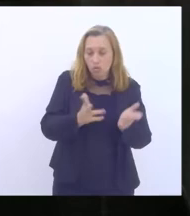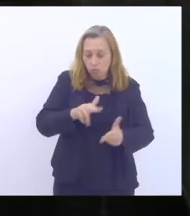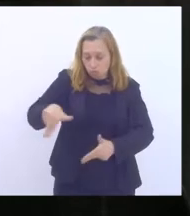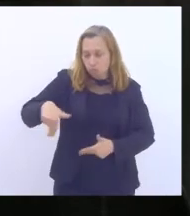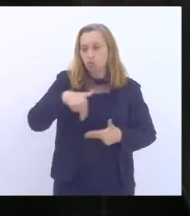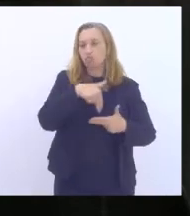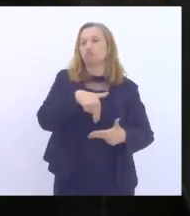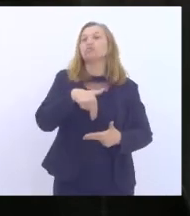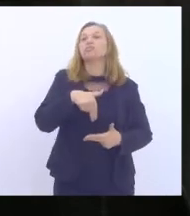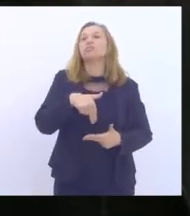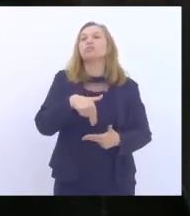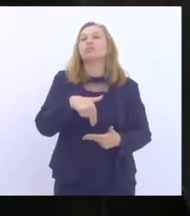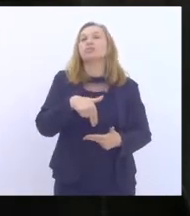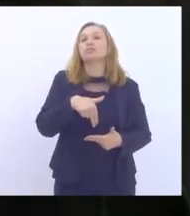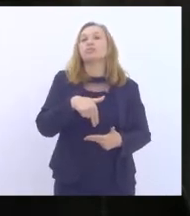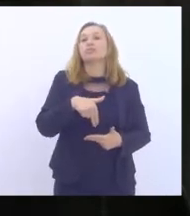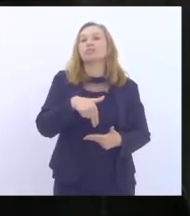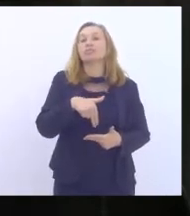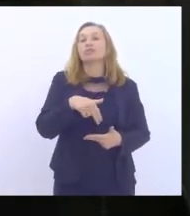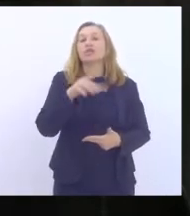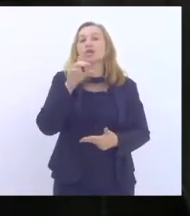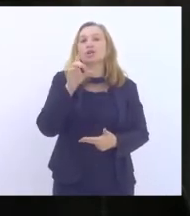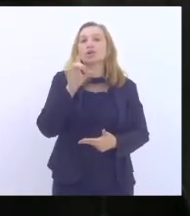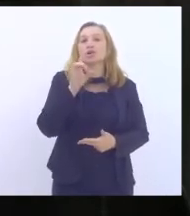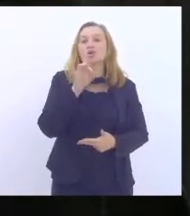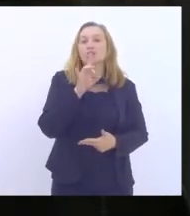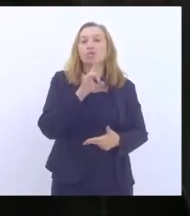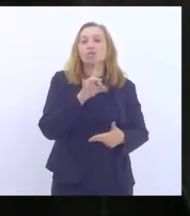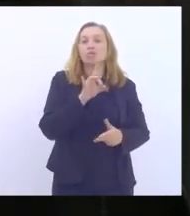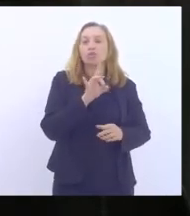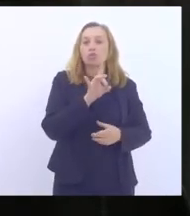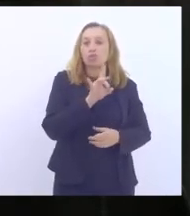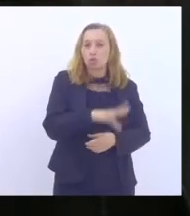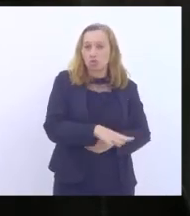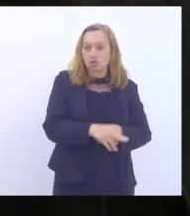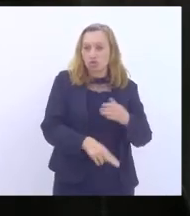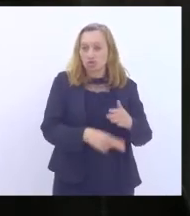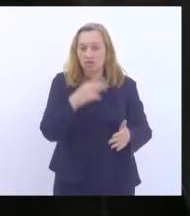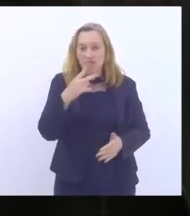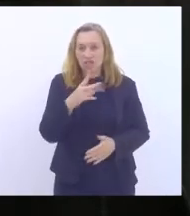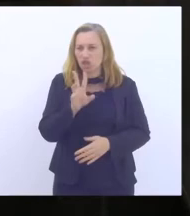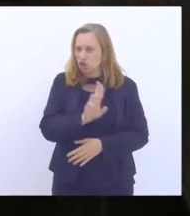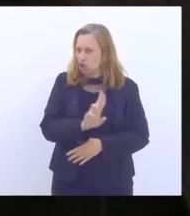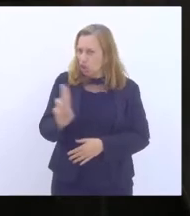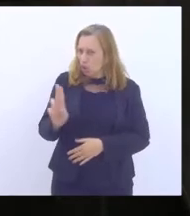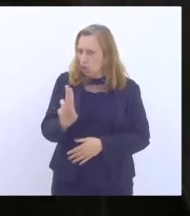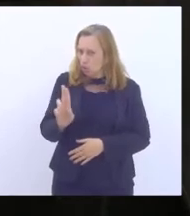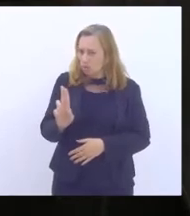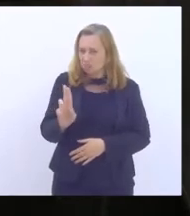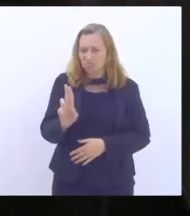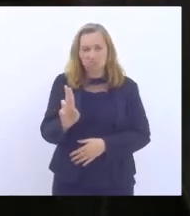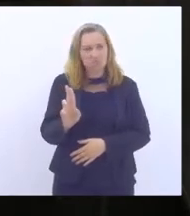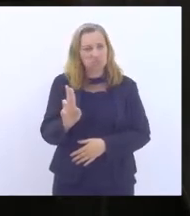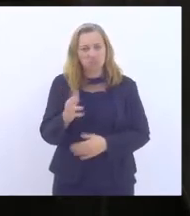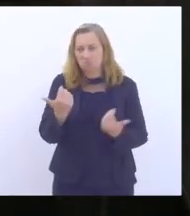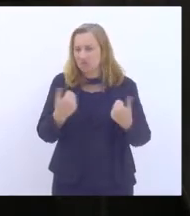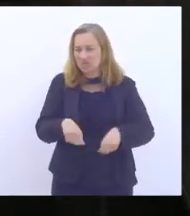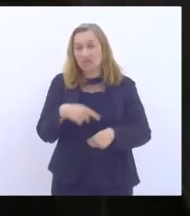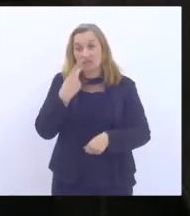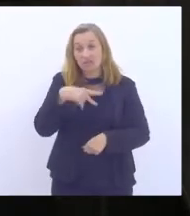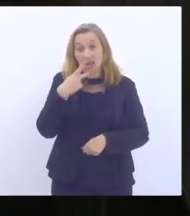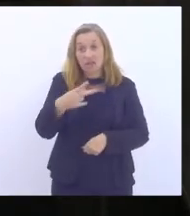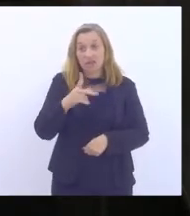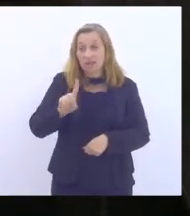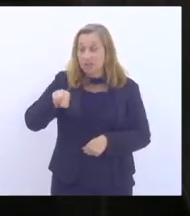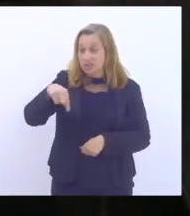subo nessa Tribuna A pela última vez sem dar nomes aos bois a